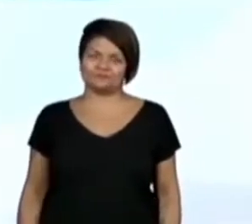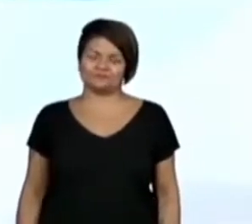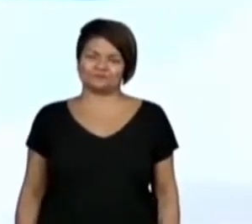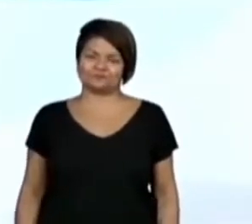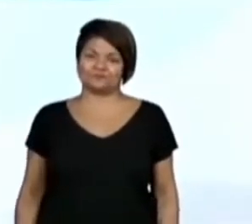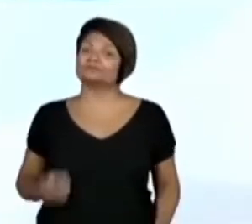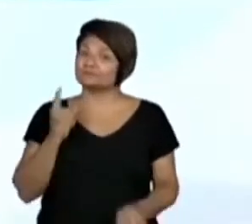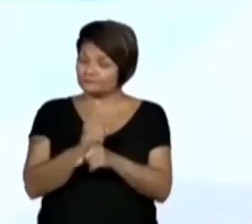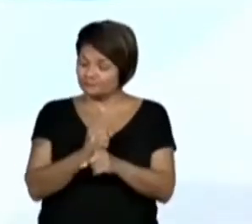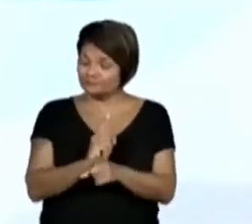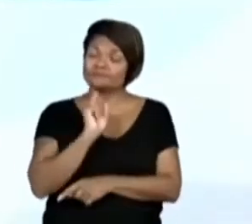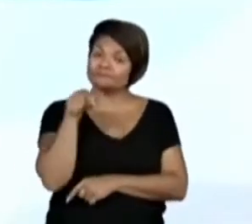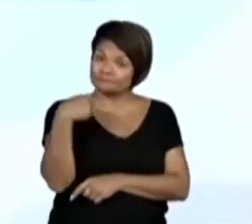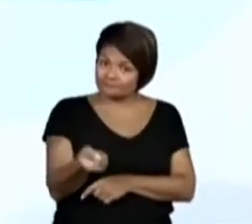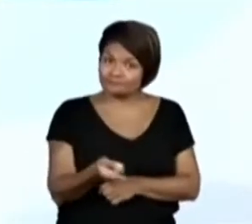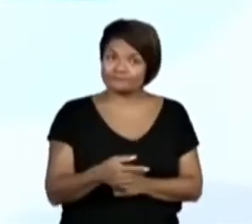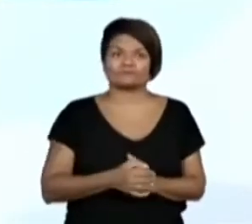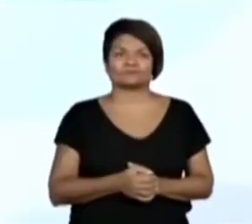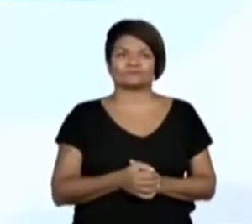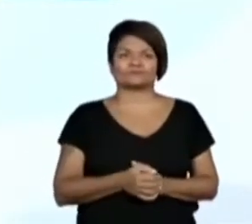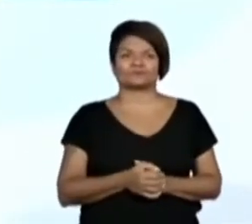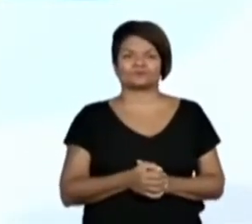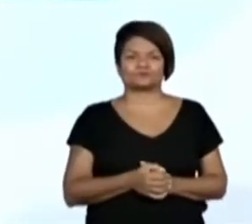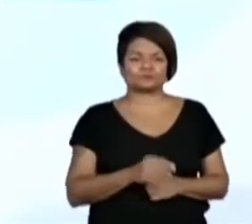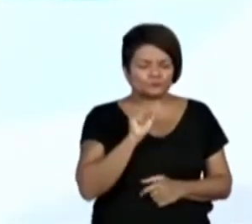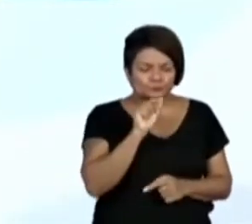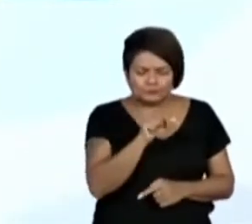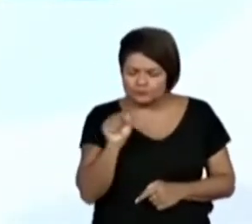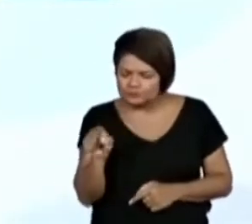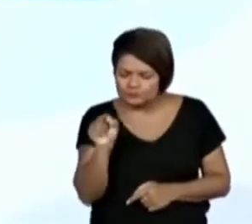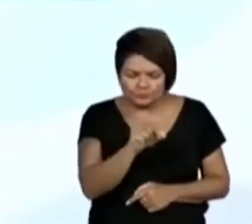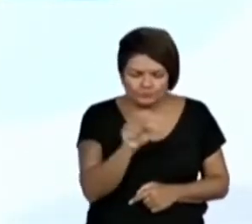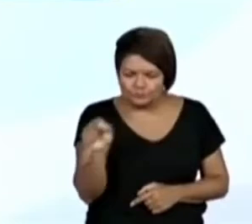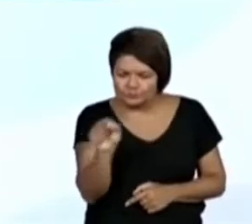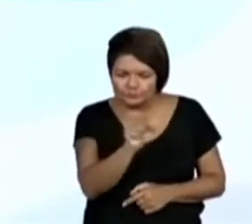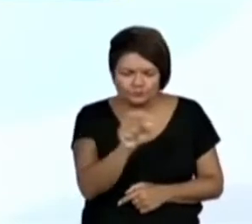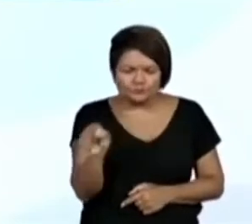Vamos descobrir a próxima? Unidunité.